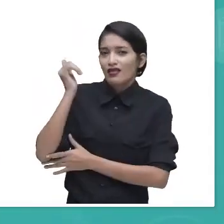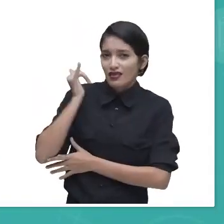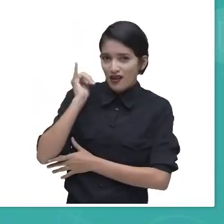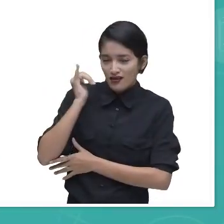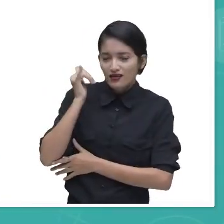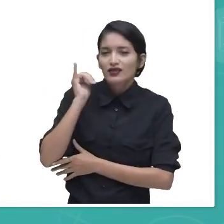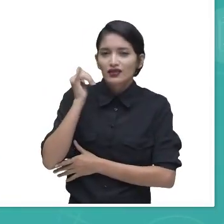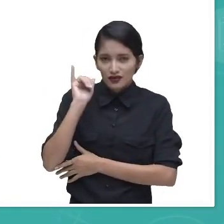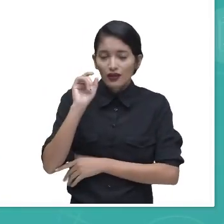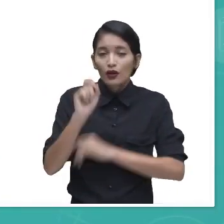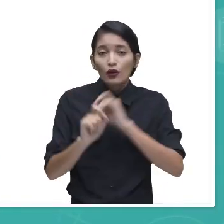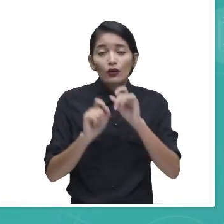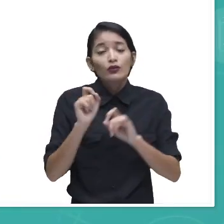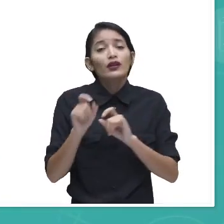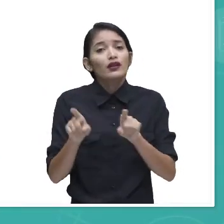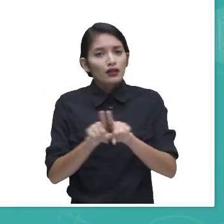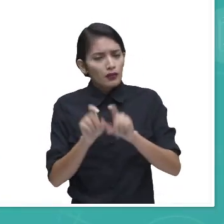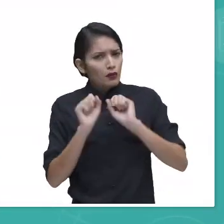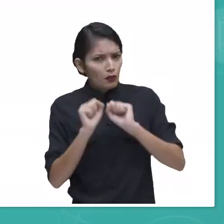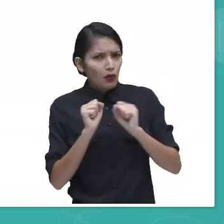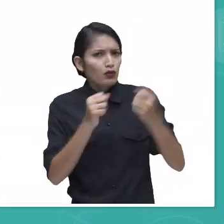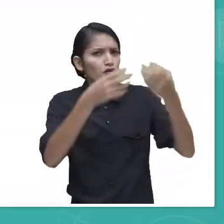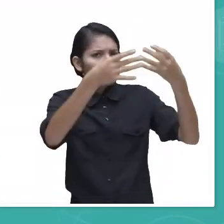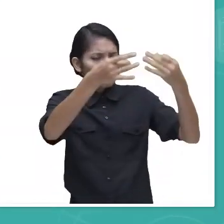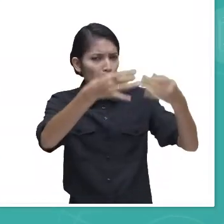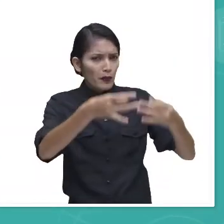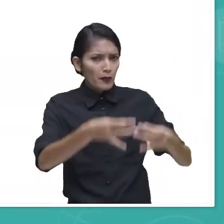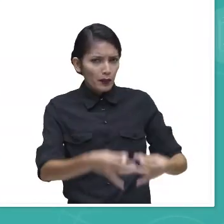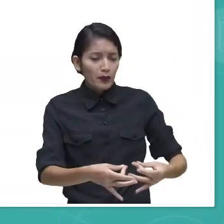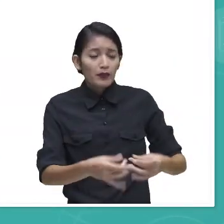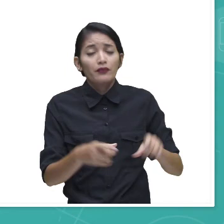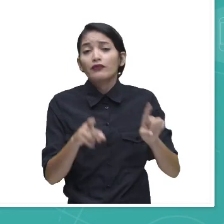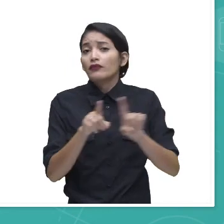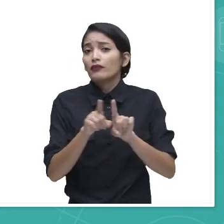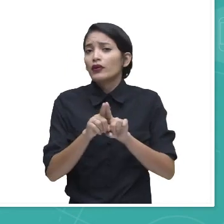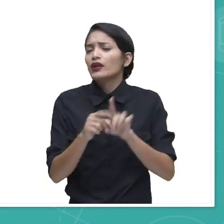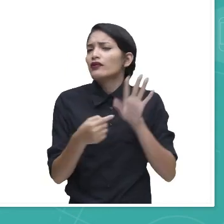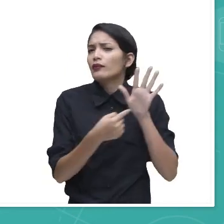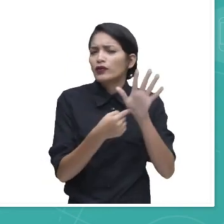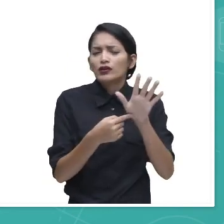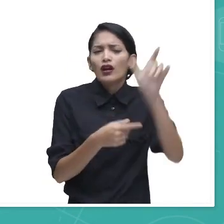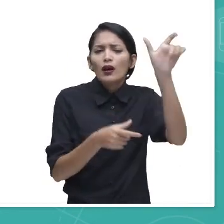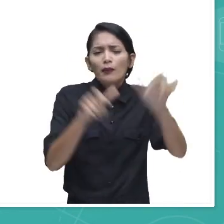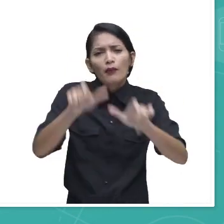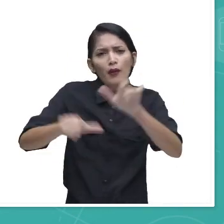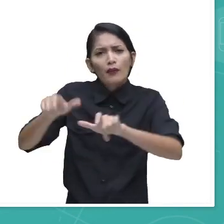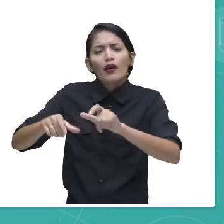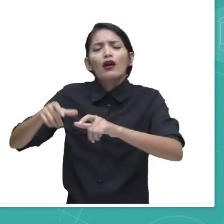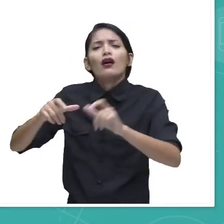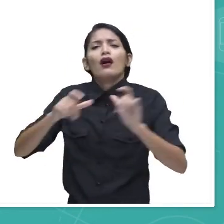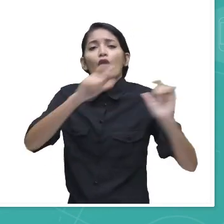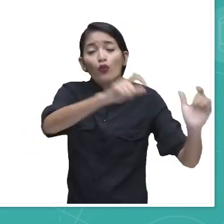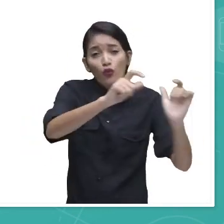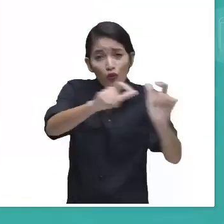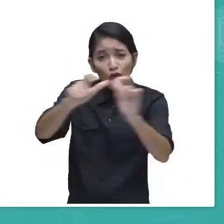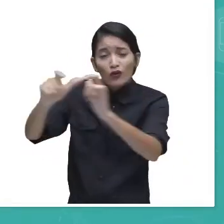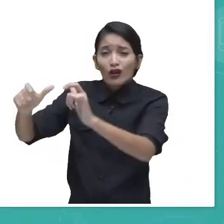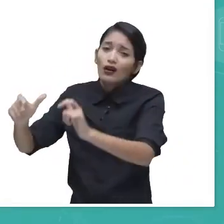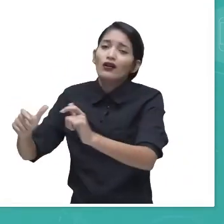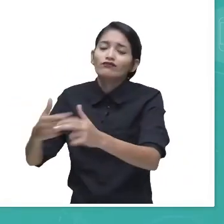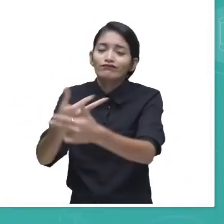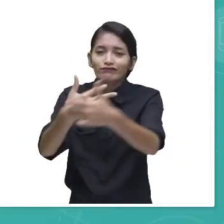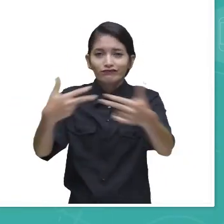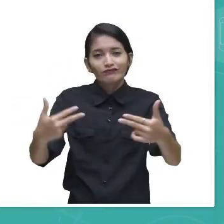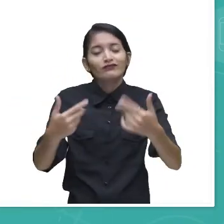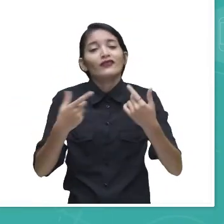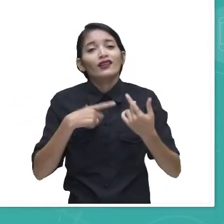texto narrativo, ele também pode ter a descrição. Por quê? Porque ele vai descrever os personagens, o lugar, o espaço. Então, a gente tem que